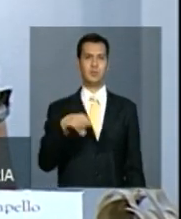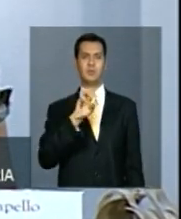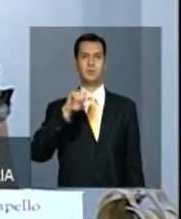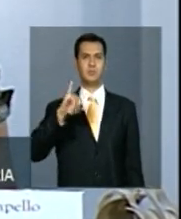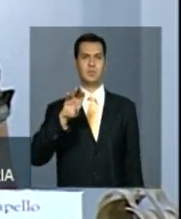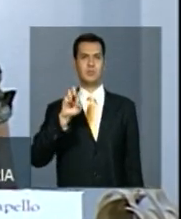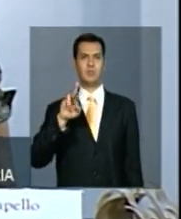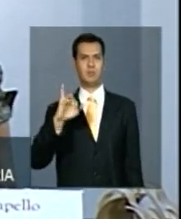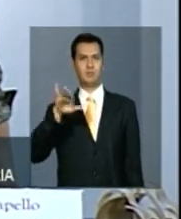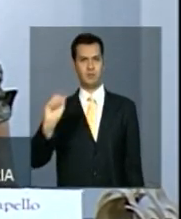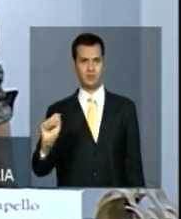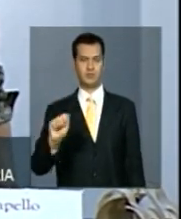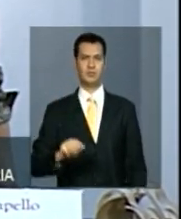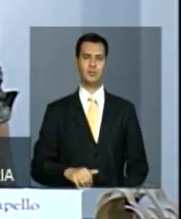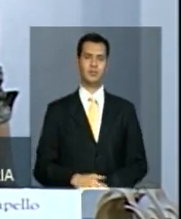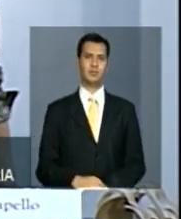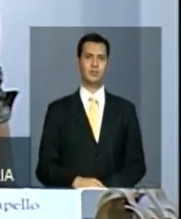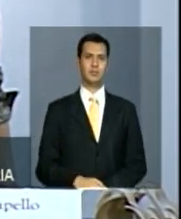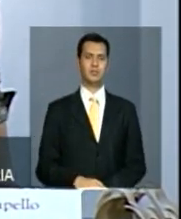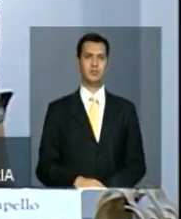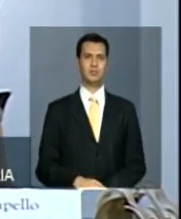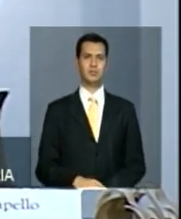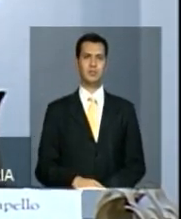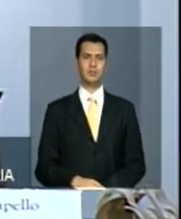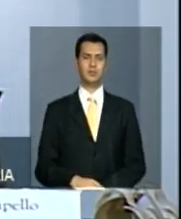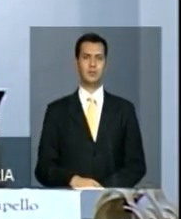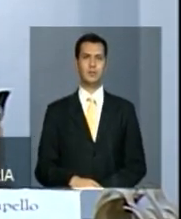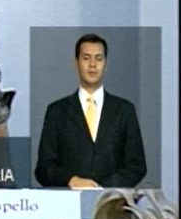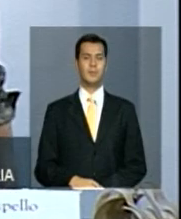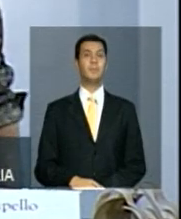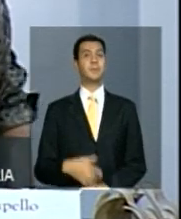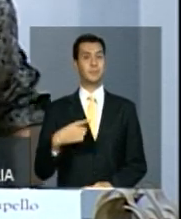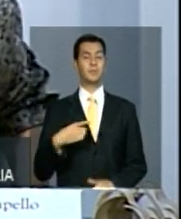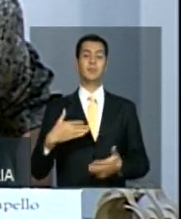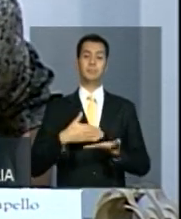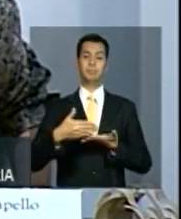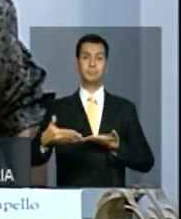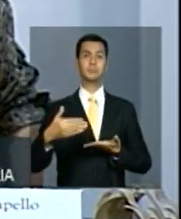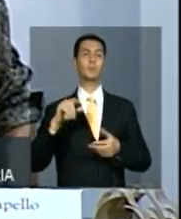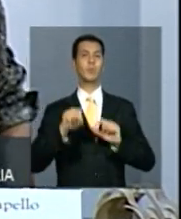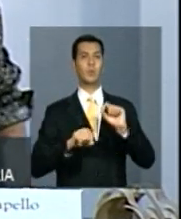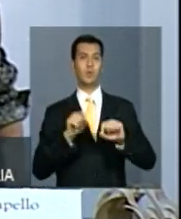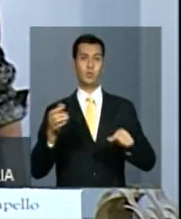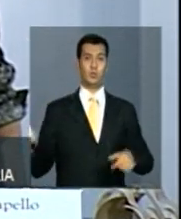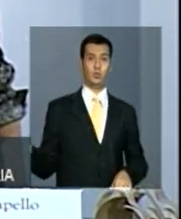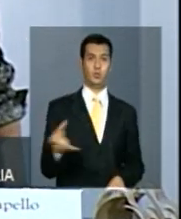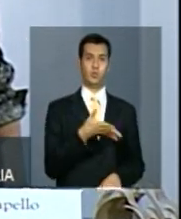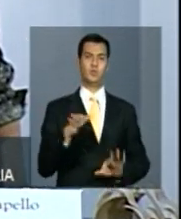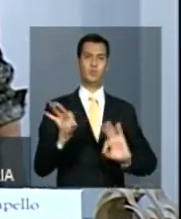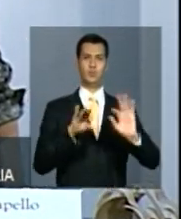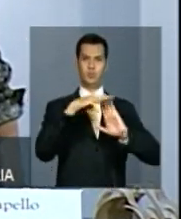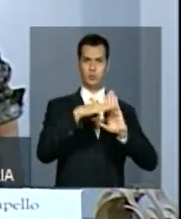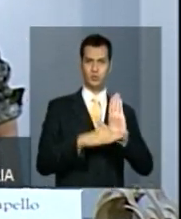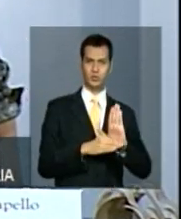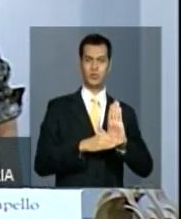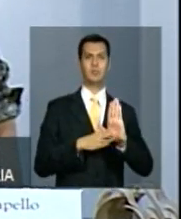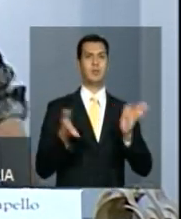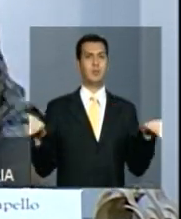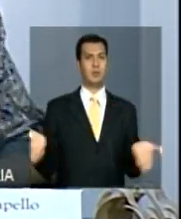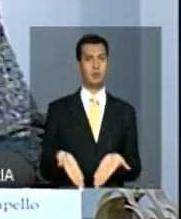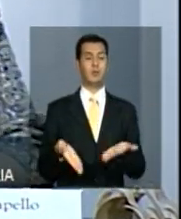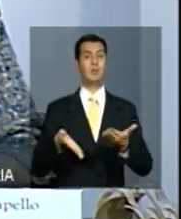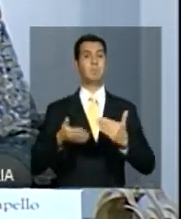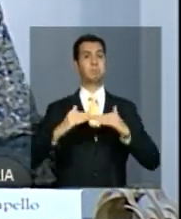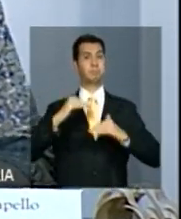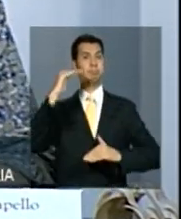mães que inaugura uma nova fase do Brasil sem miséria né criando uma fase superior aí